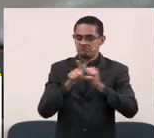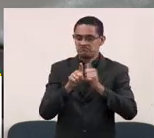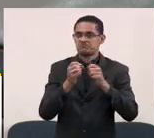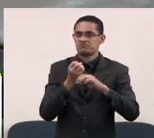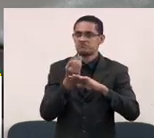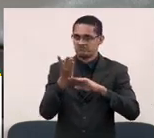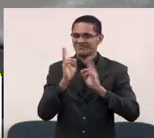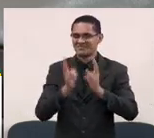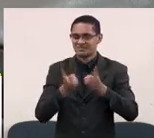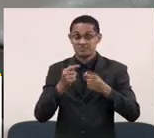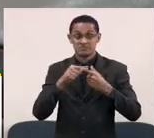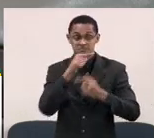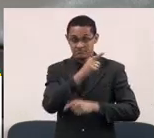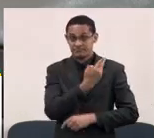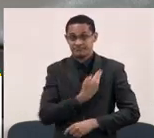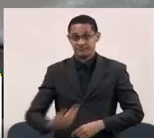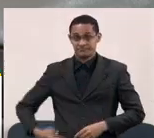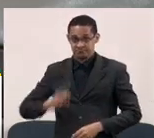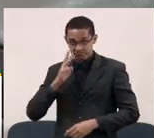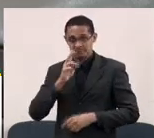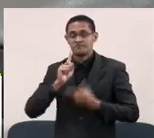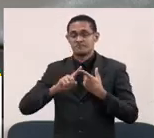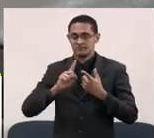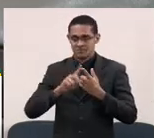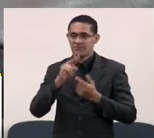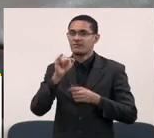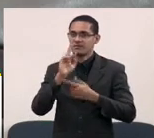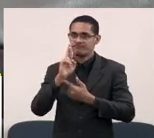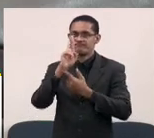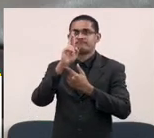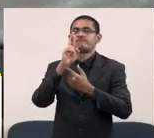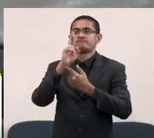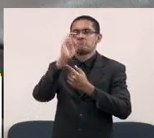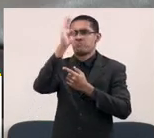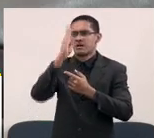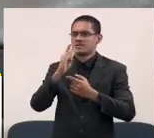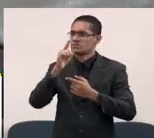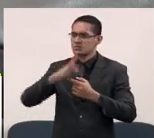sancionado, vai servir de referência para o Brasil todo. Isso é importante.